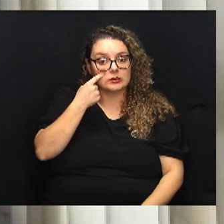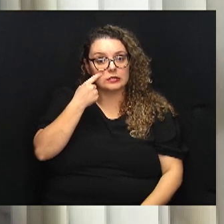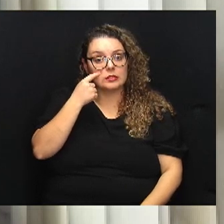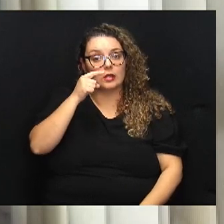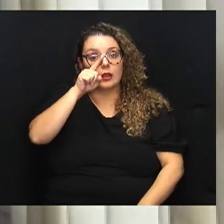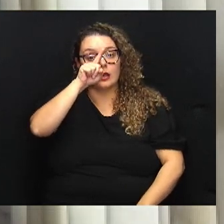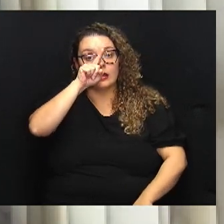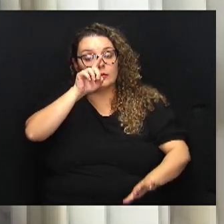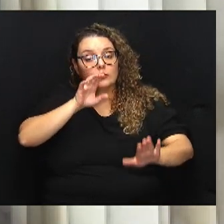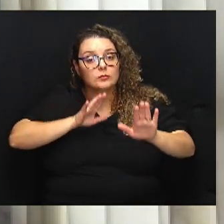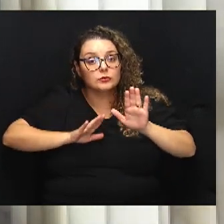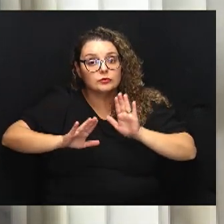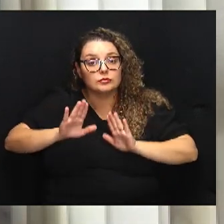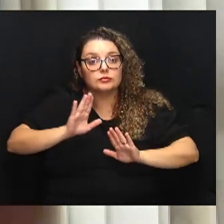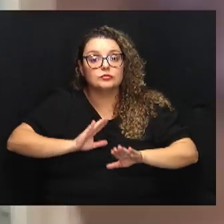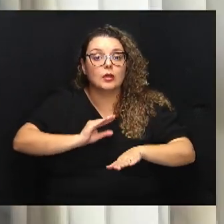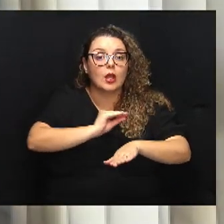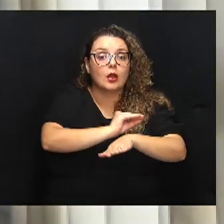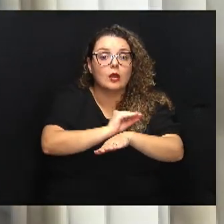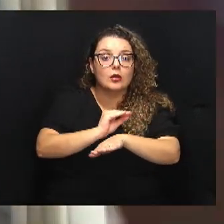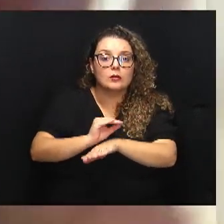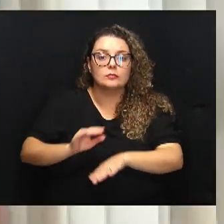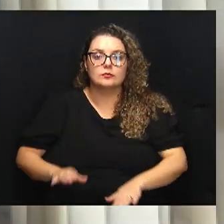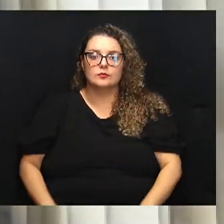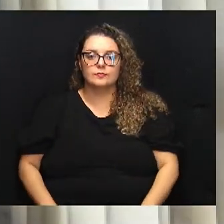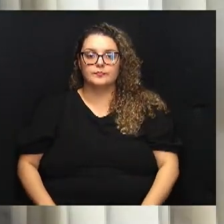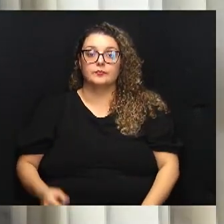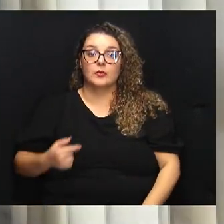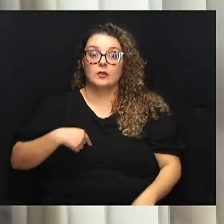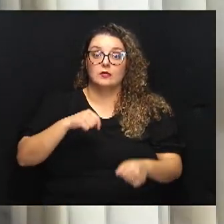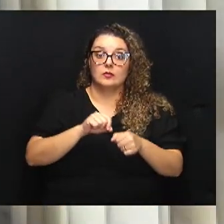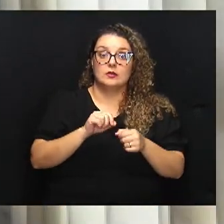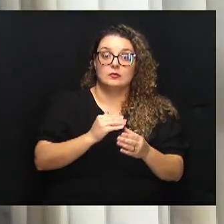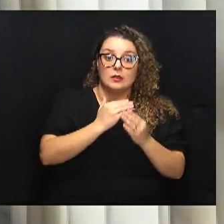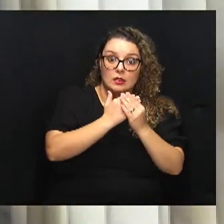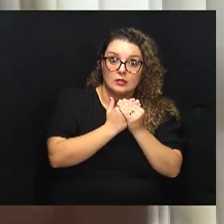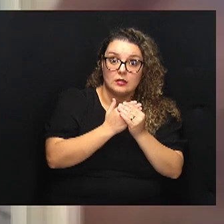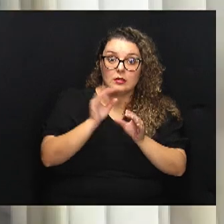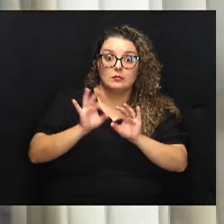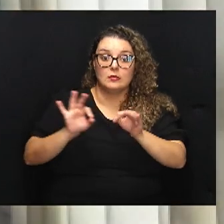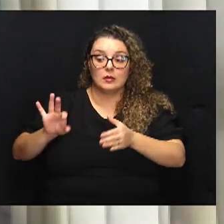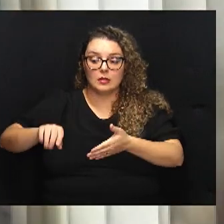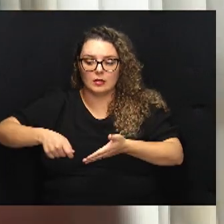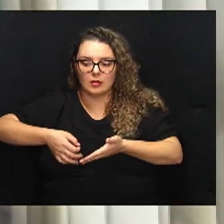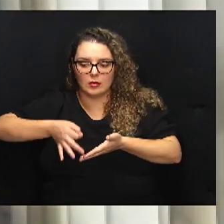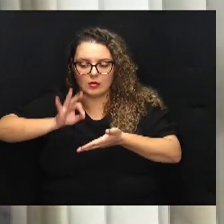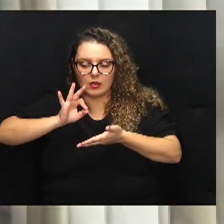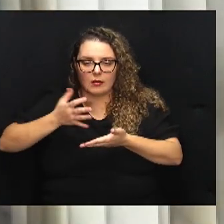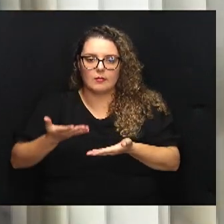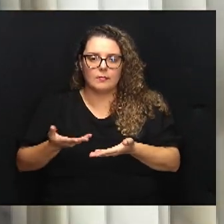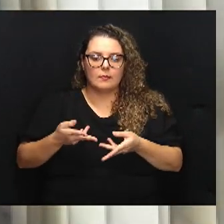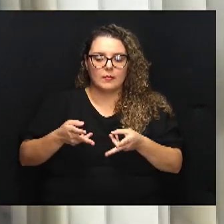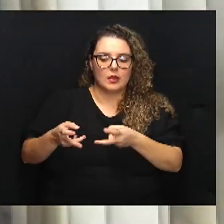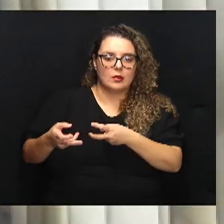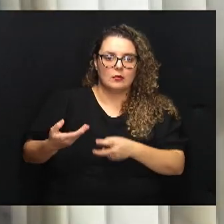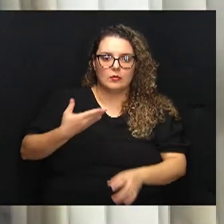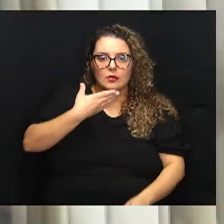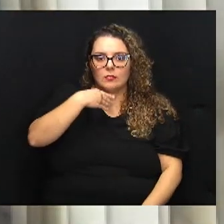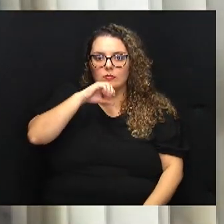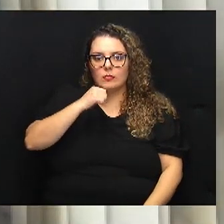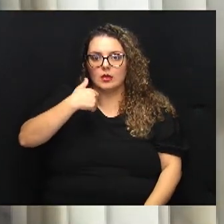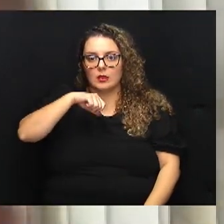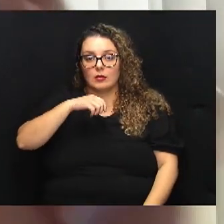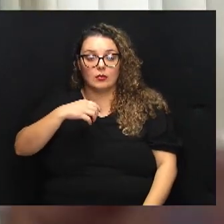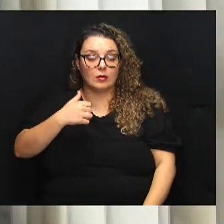cuidadosa. De repente assim, olha, eu vou fazer um lanche, vou preparar o café da manhã, perceba se o seu filho antes falava mais no